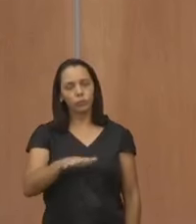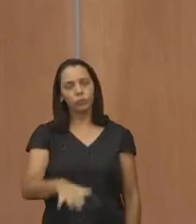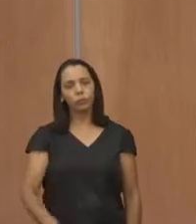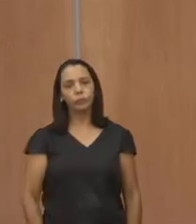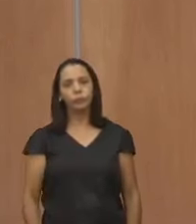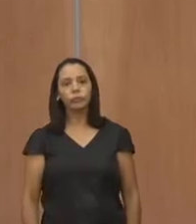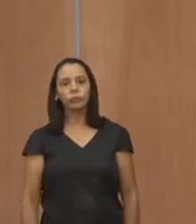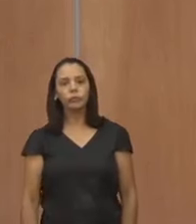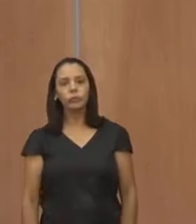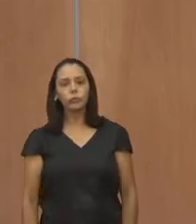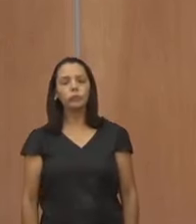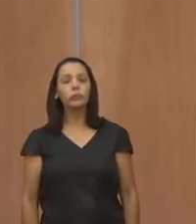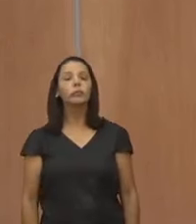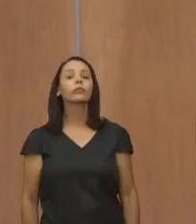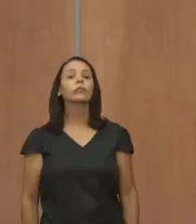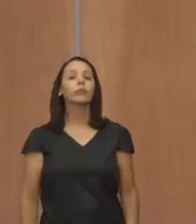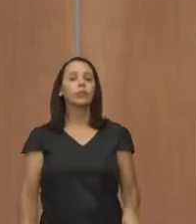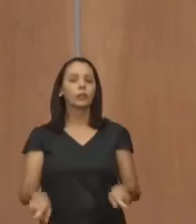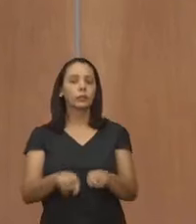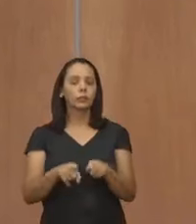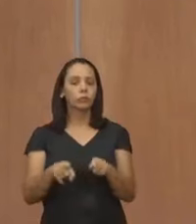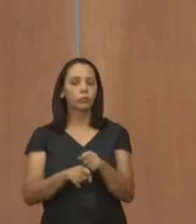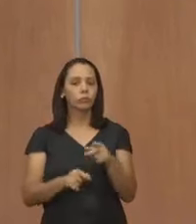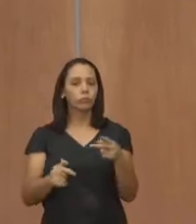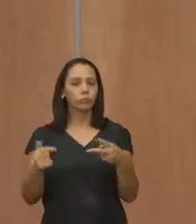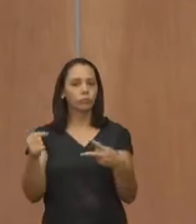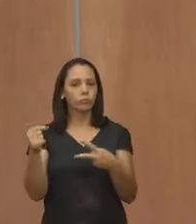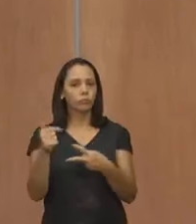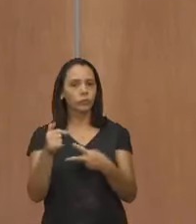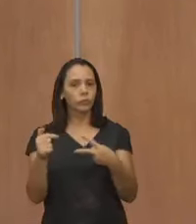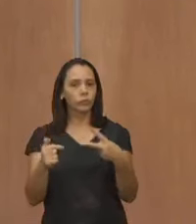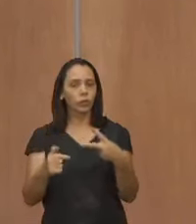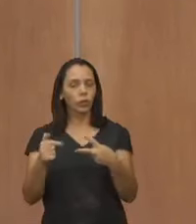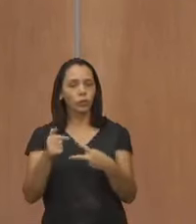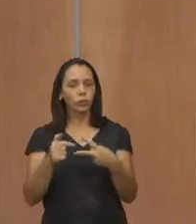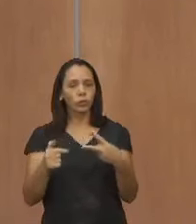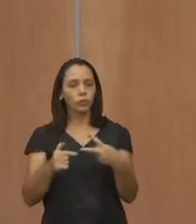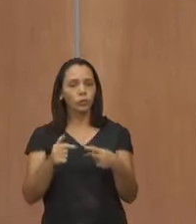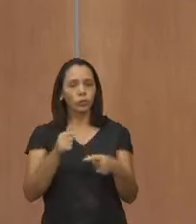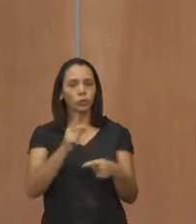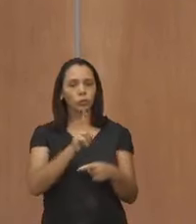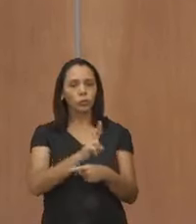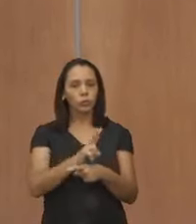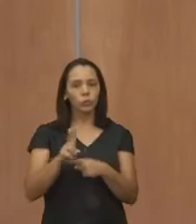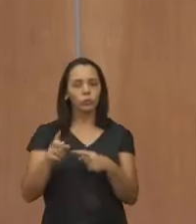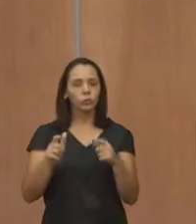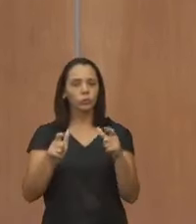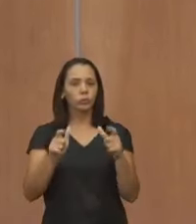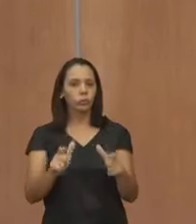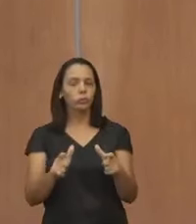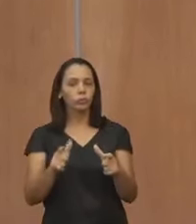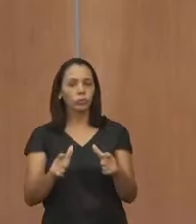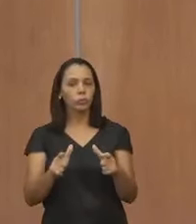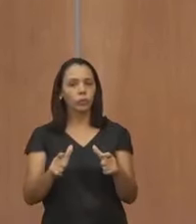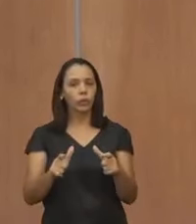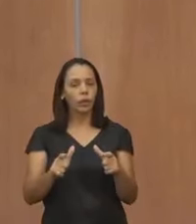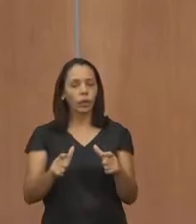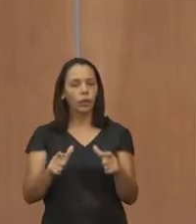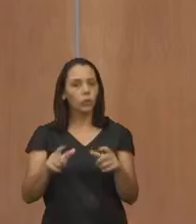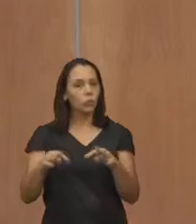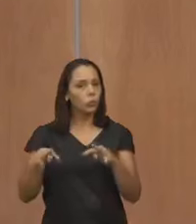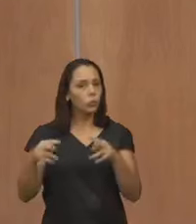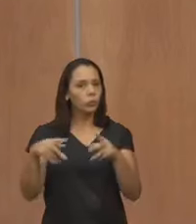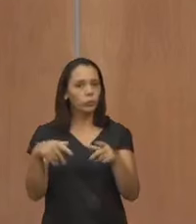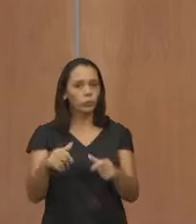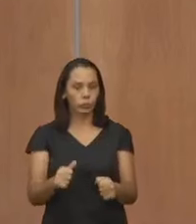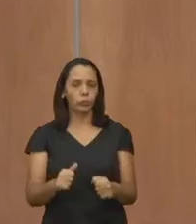Em conjunto, elas abrangerão a totalidade do perímetro municipal, garantindo uma cobertura abrangente